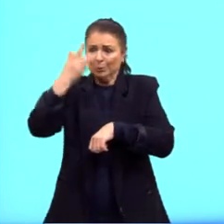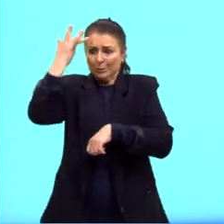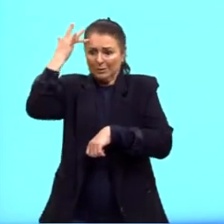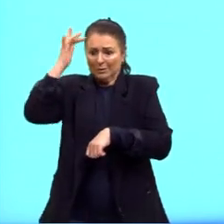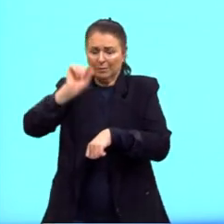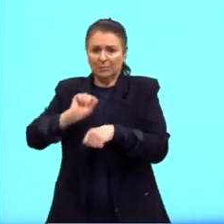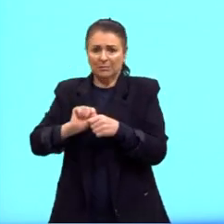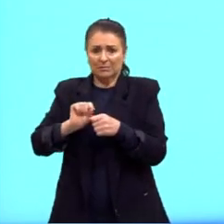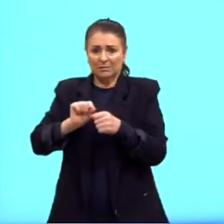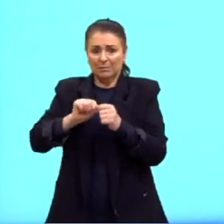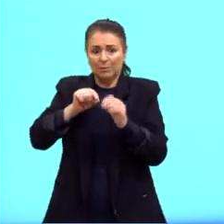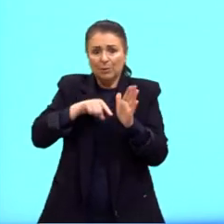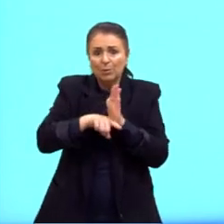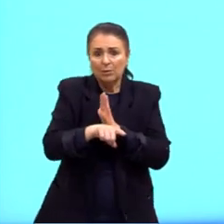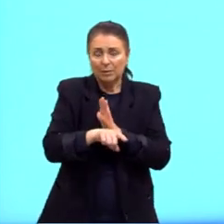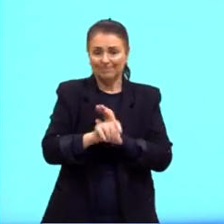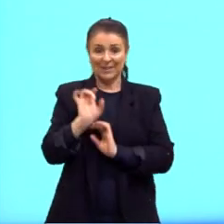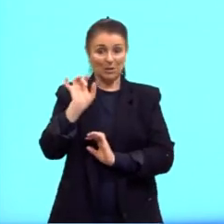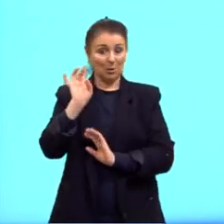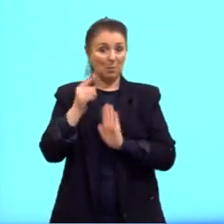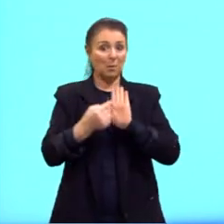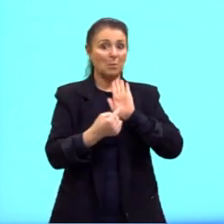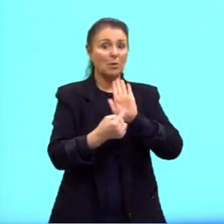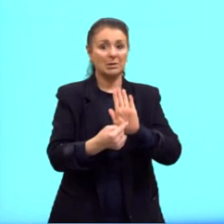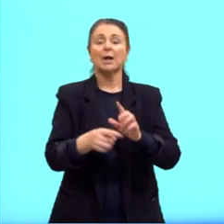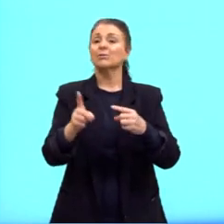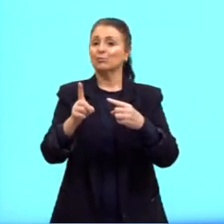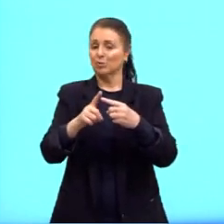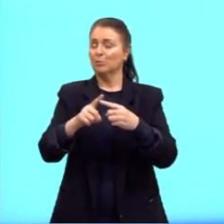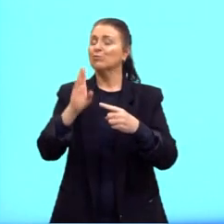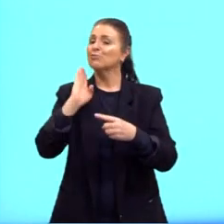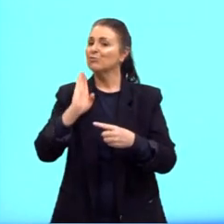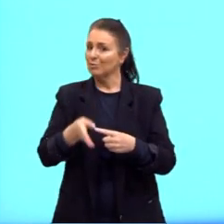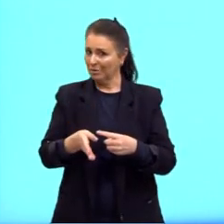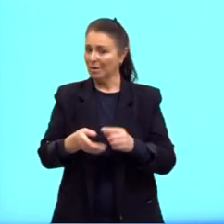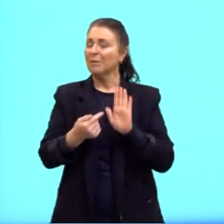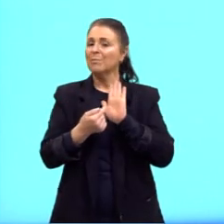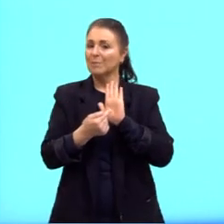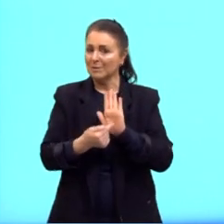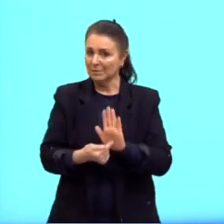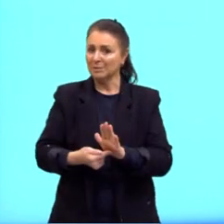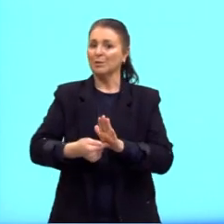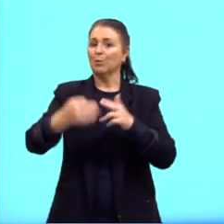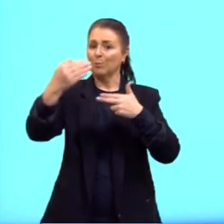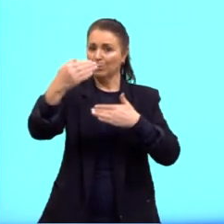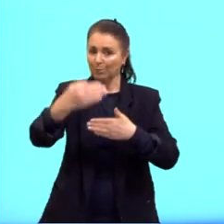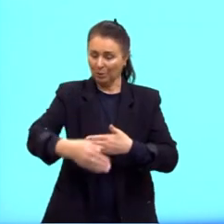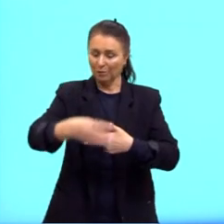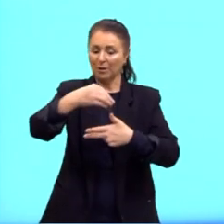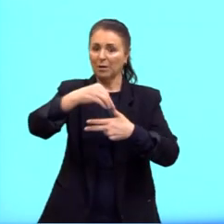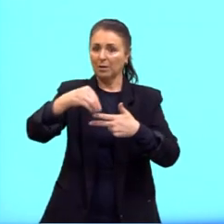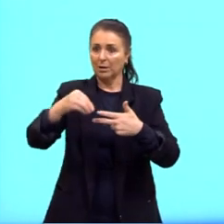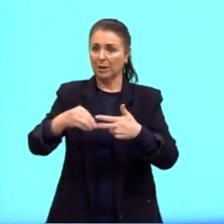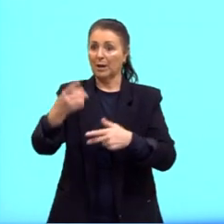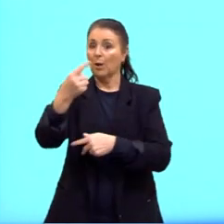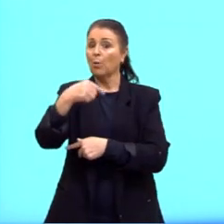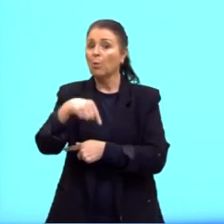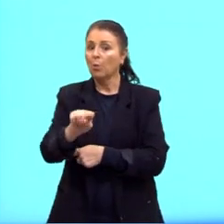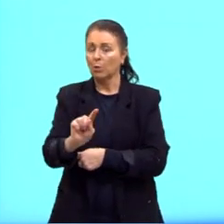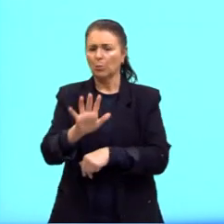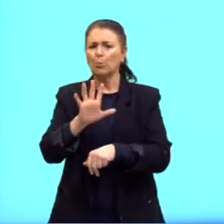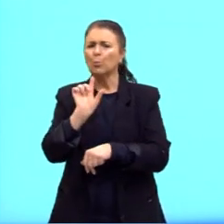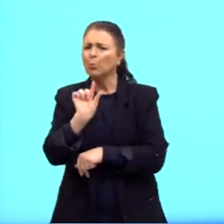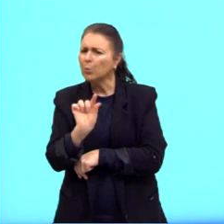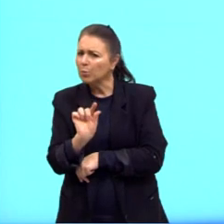conseguir resolver né então só para mostrar que quer um dos tipos que aparece tá E aí ó a gente já tem um que é um pouco mais simples